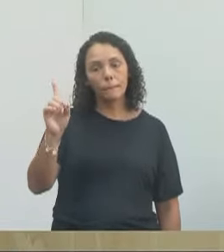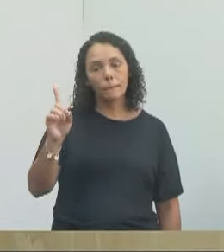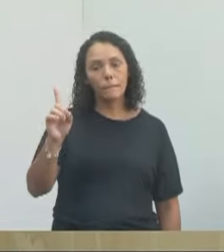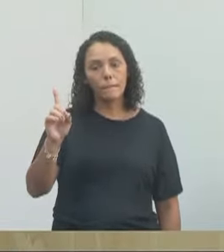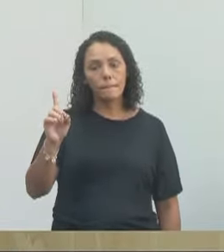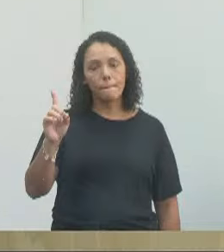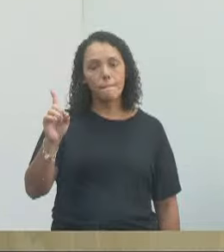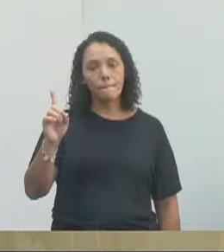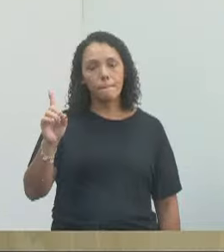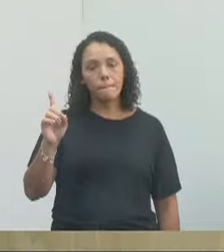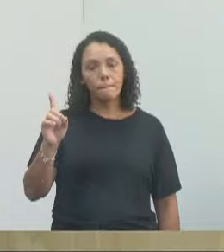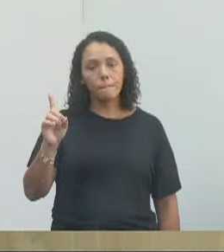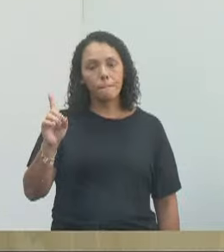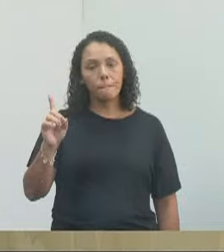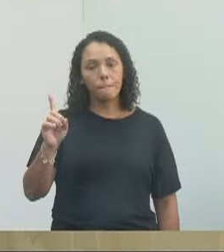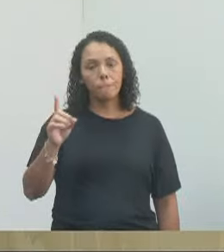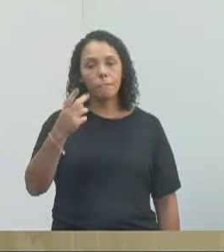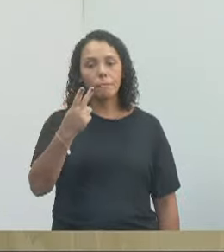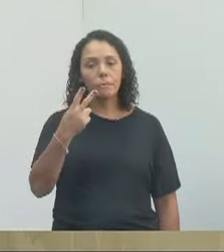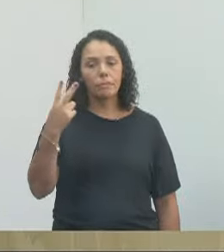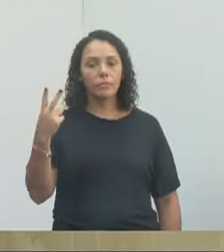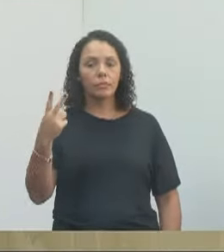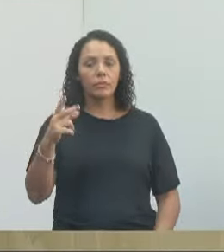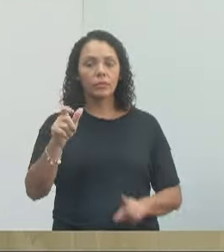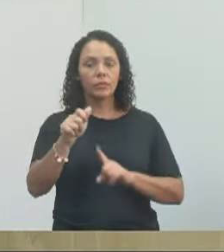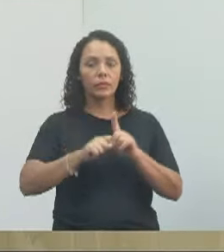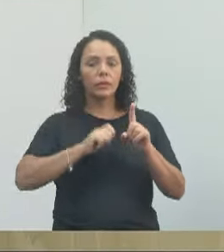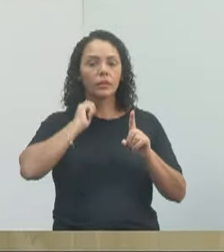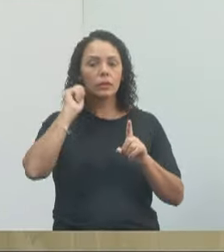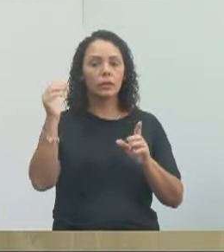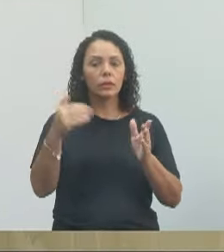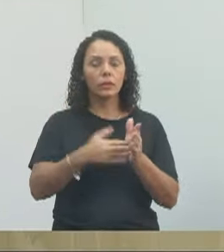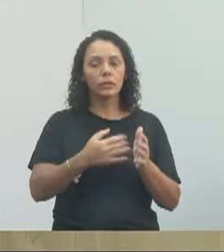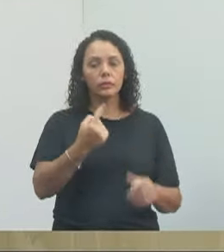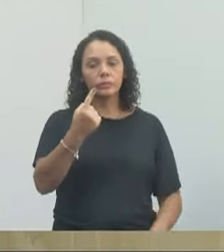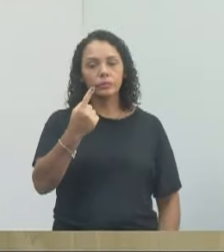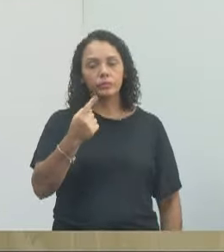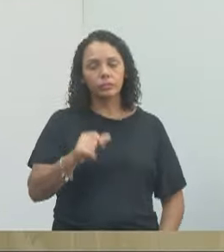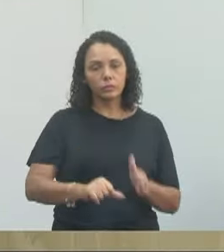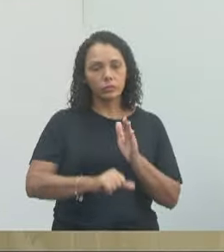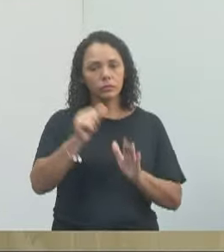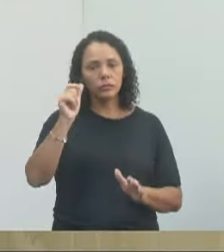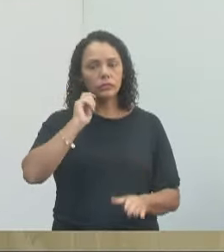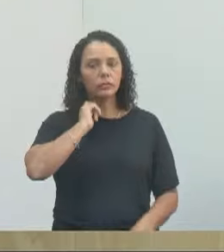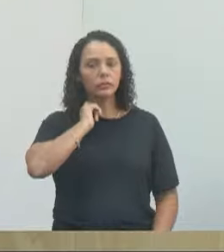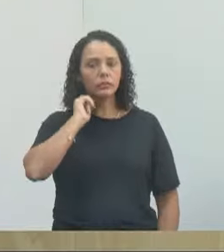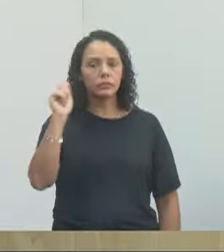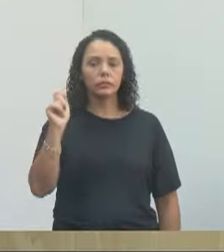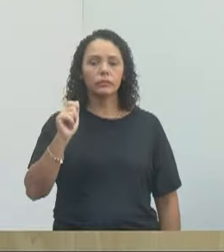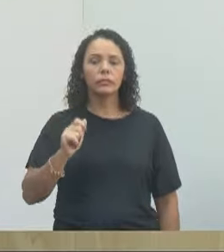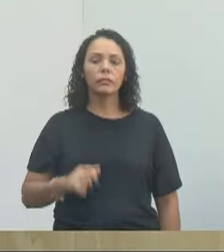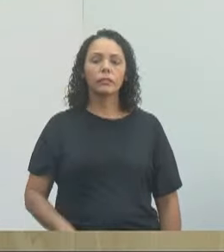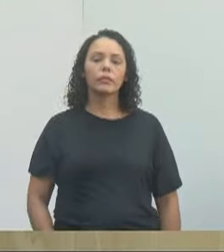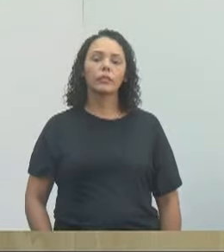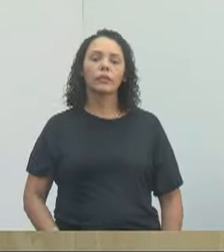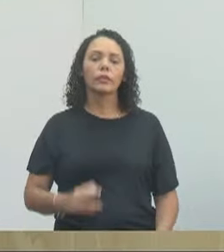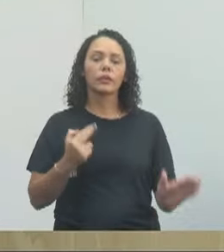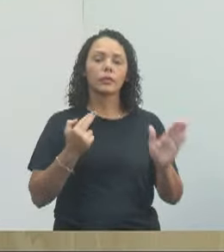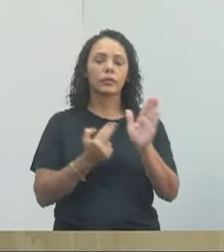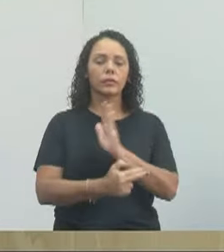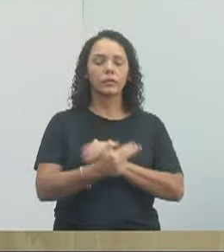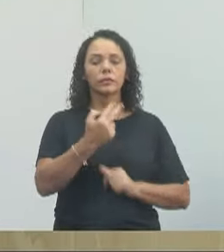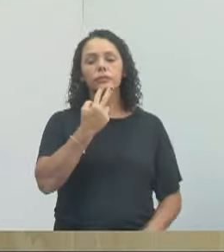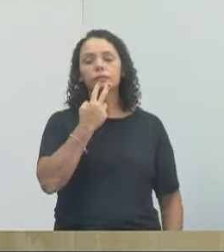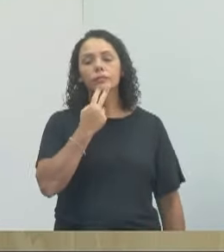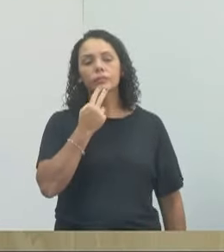realizado entre os dias 22 de abril e 1eo de Maio do corrente no conjunto primo de Maio autoria Valmir do